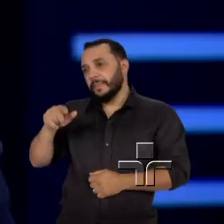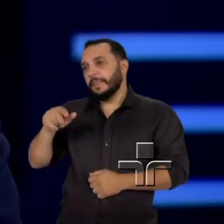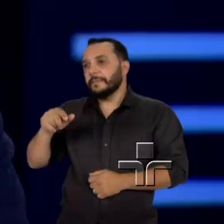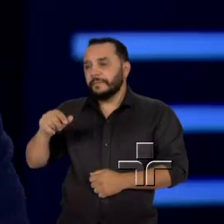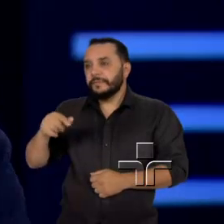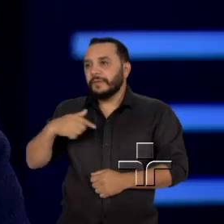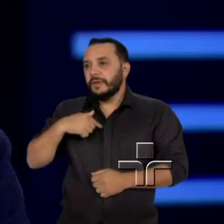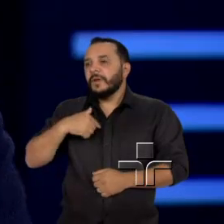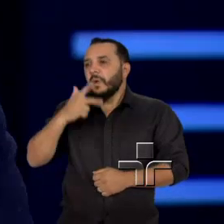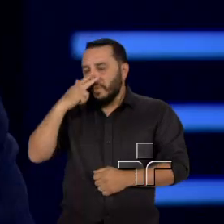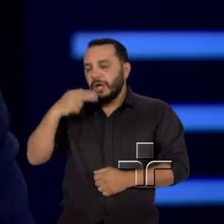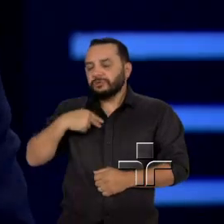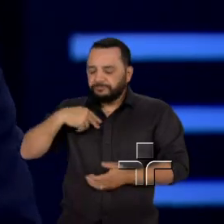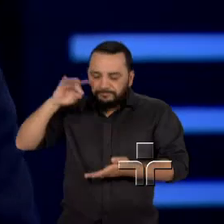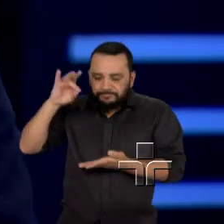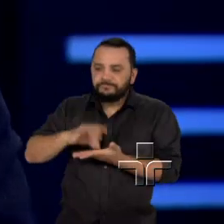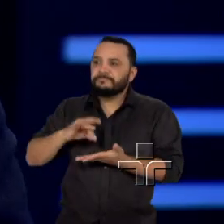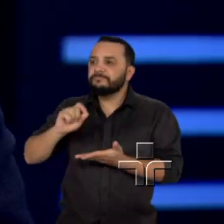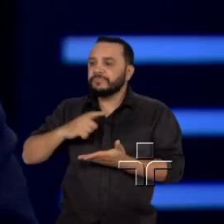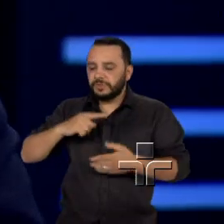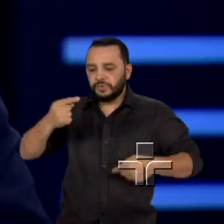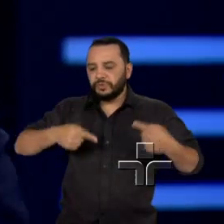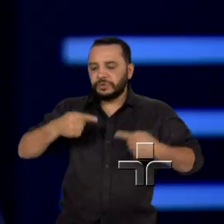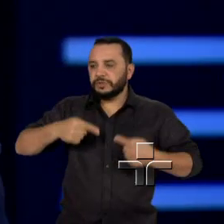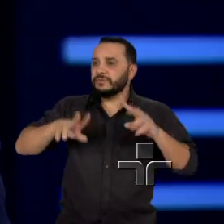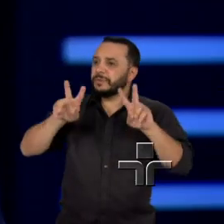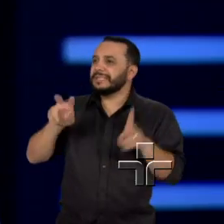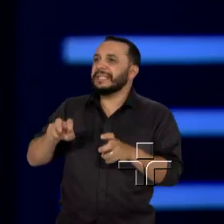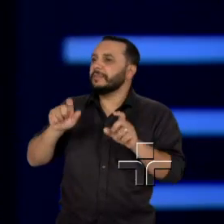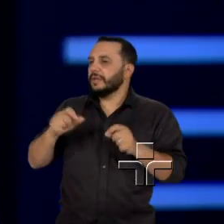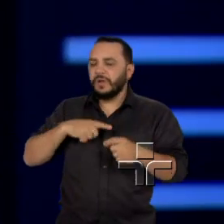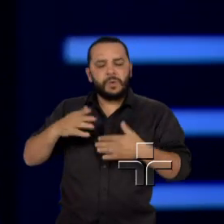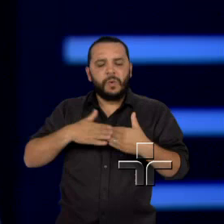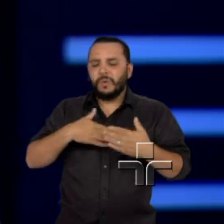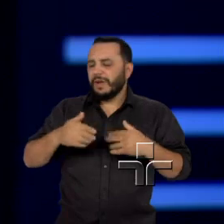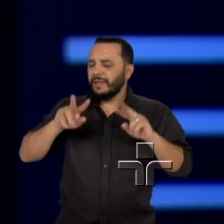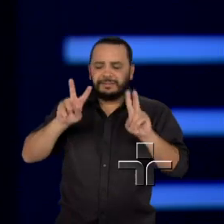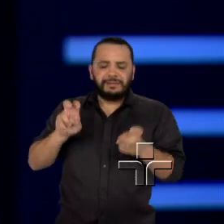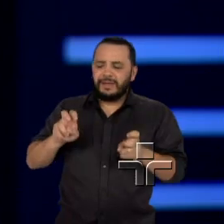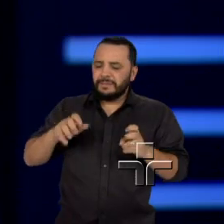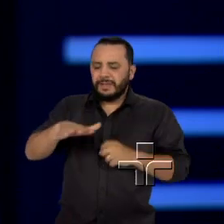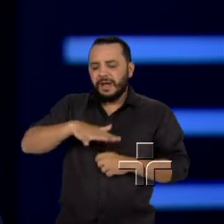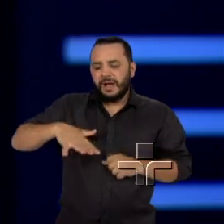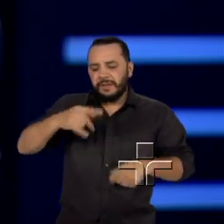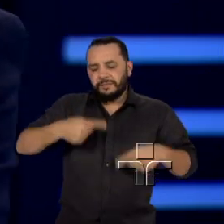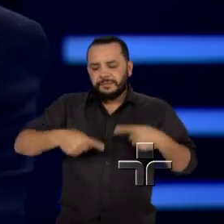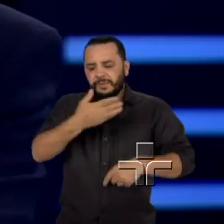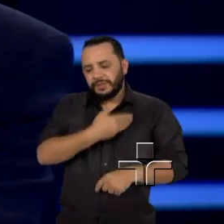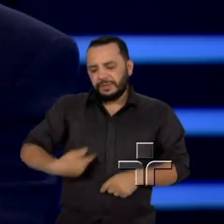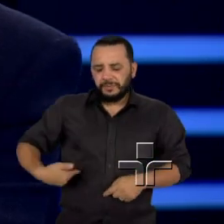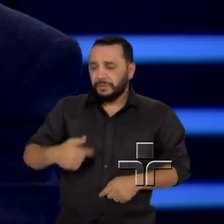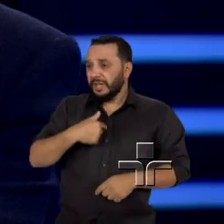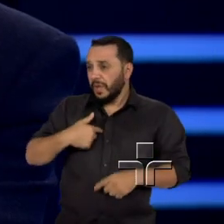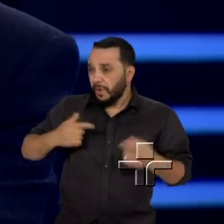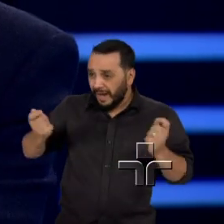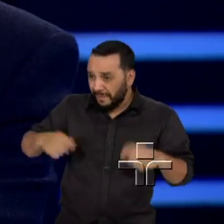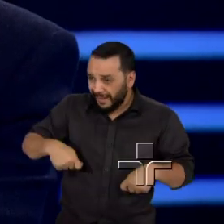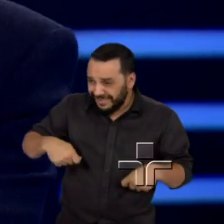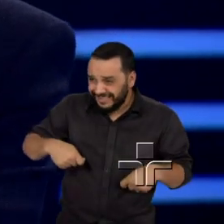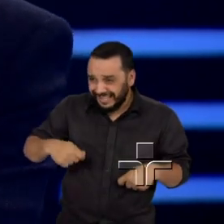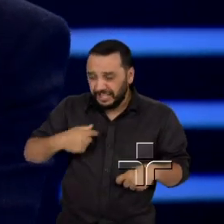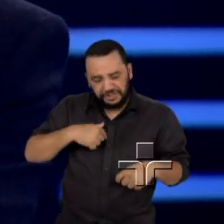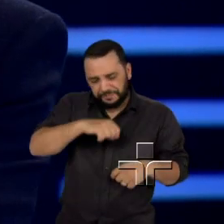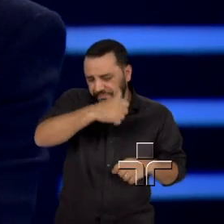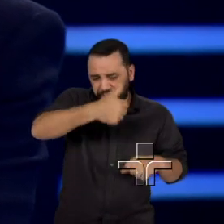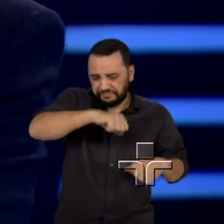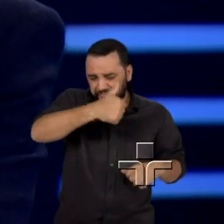eu acho legítimo ser rediscutido um tema, qualquer tema de política pública. É isso que eu estou dizendo. Eu não tenho capacidade técnica de avaliar, mas